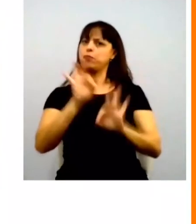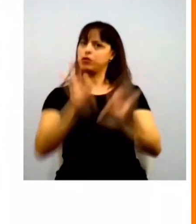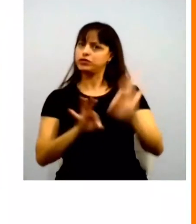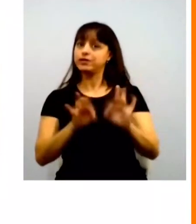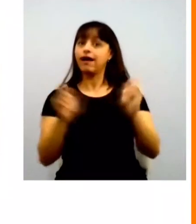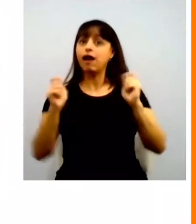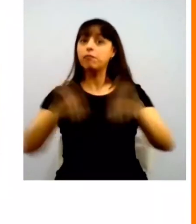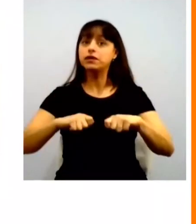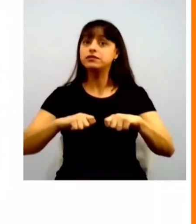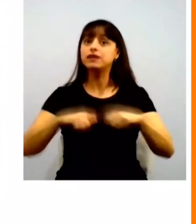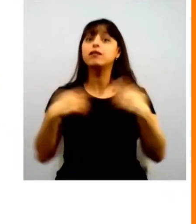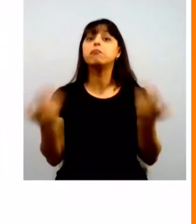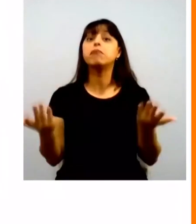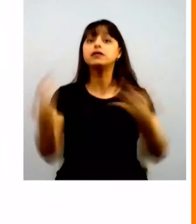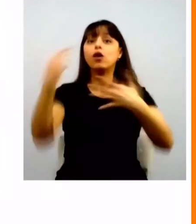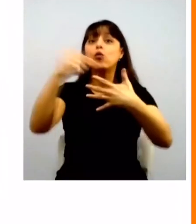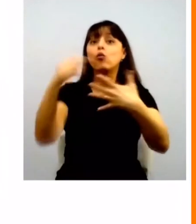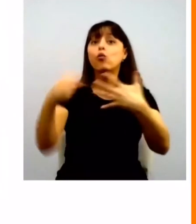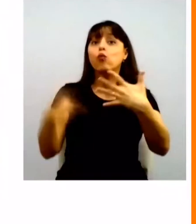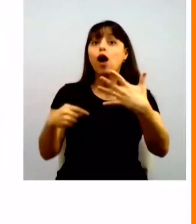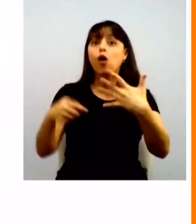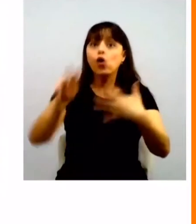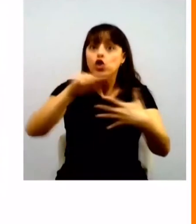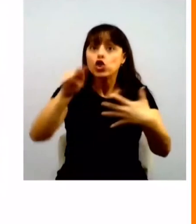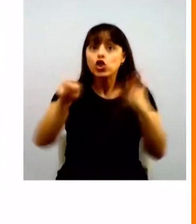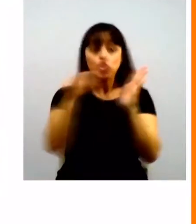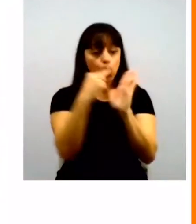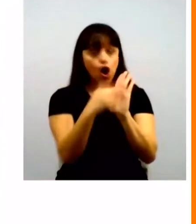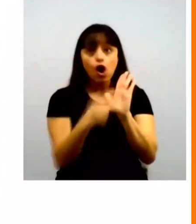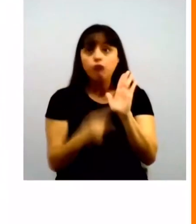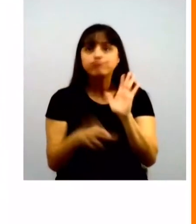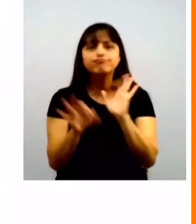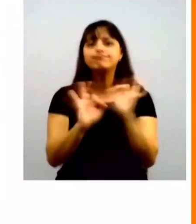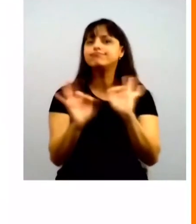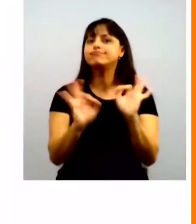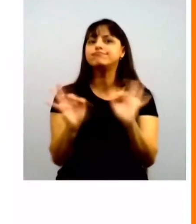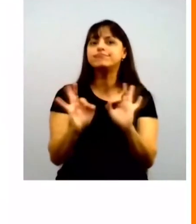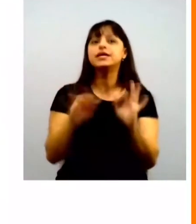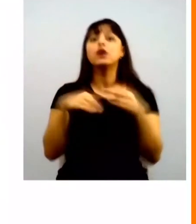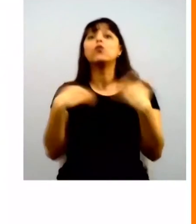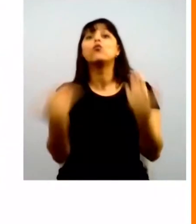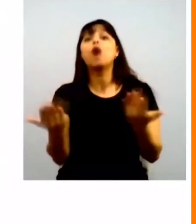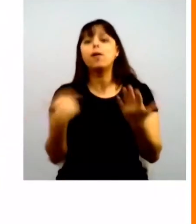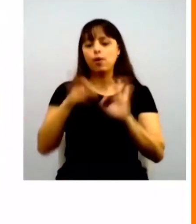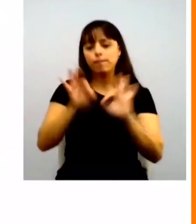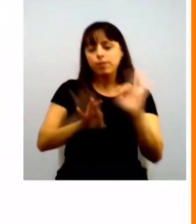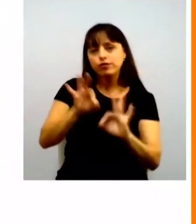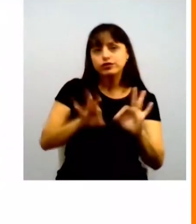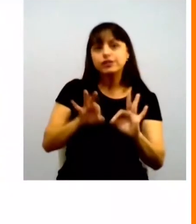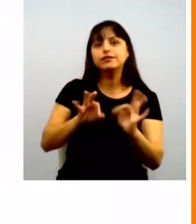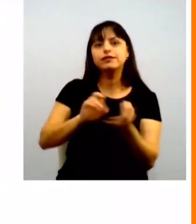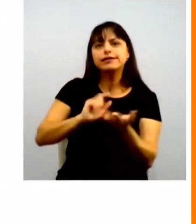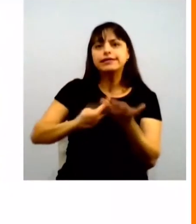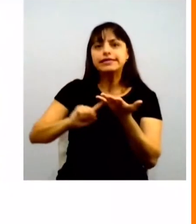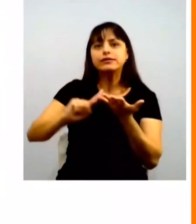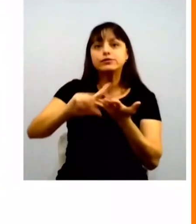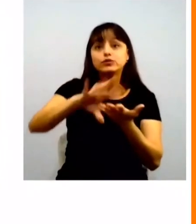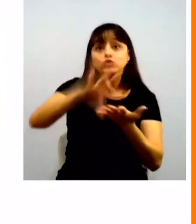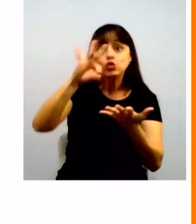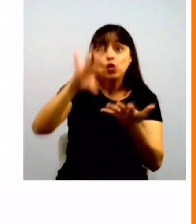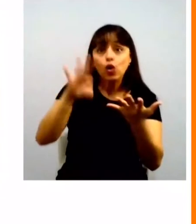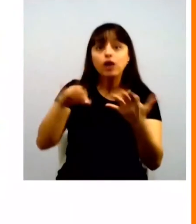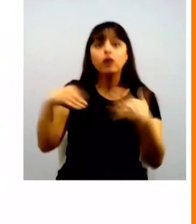capacidades e as capacidades culturales que vai trabalhar em seu projeto, em sua intervenção. E, para terminar este